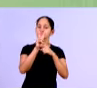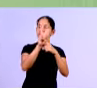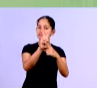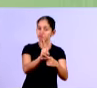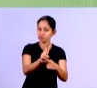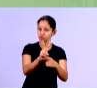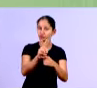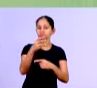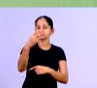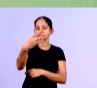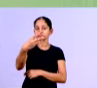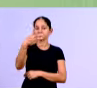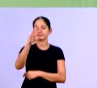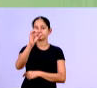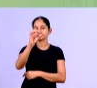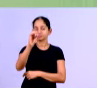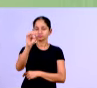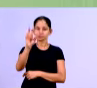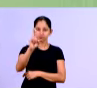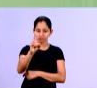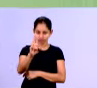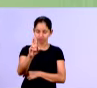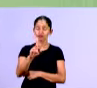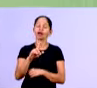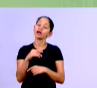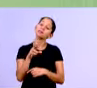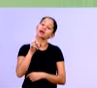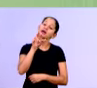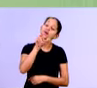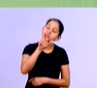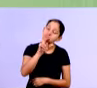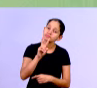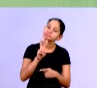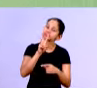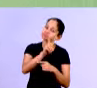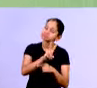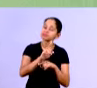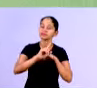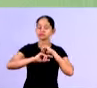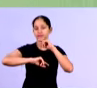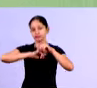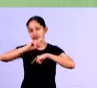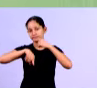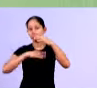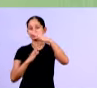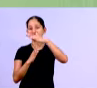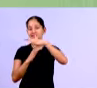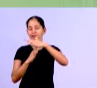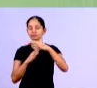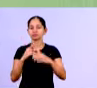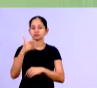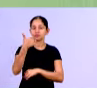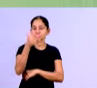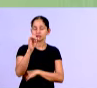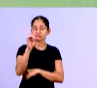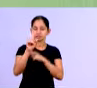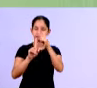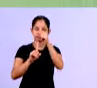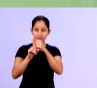R$300 para seu irmão, ok? E depois de 10 meses, o seu irmão lhe